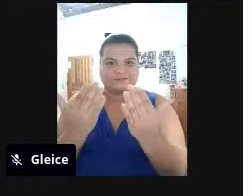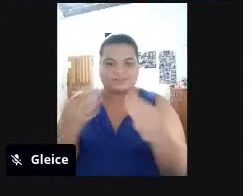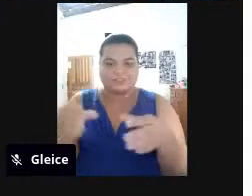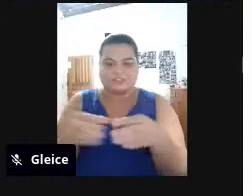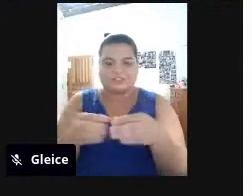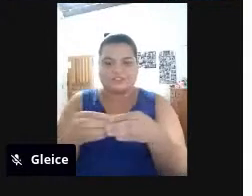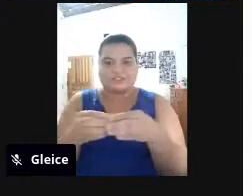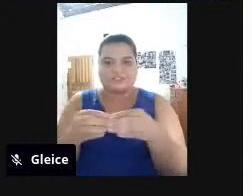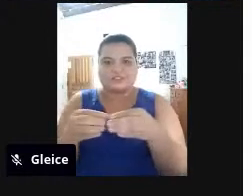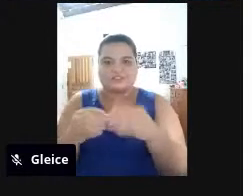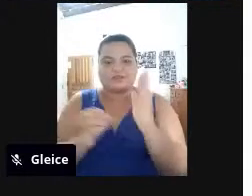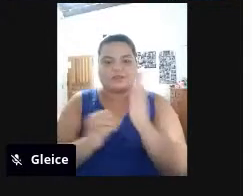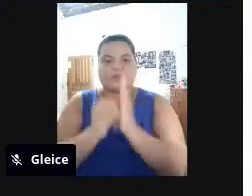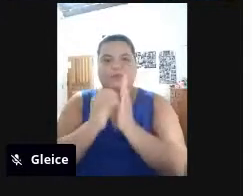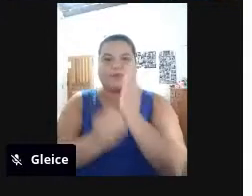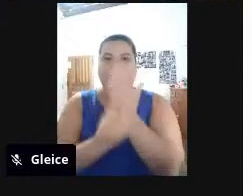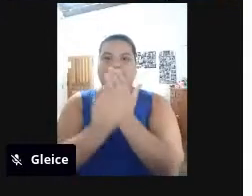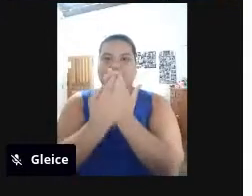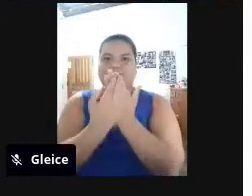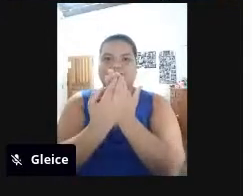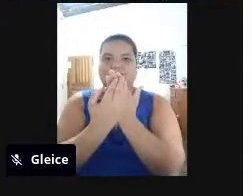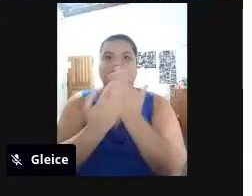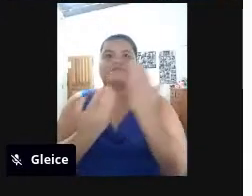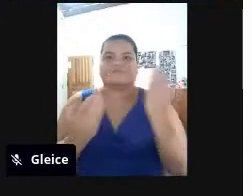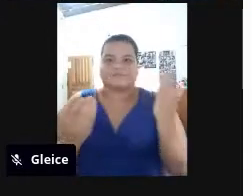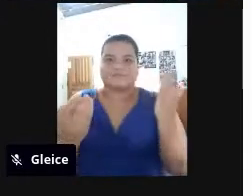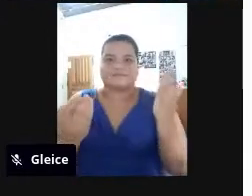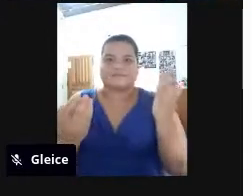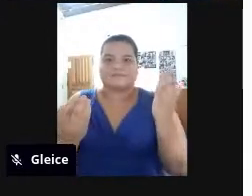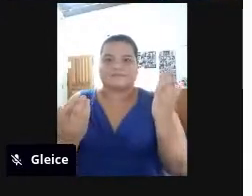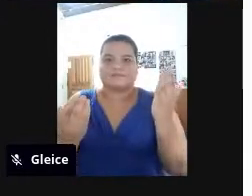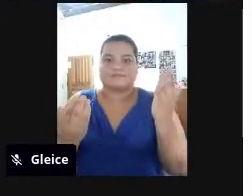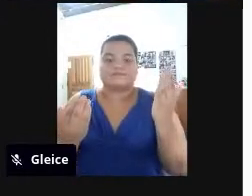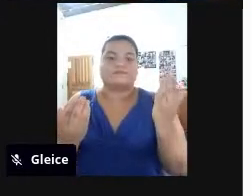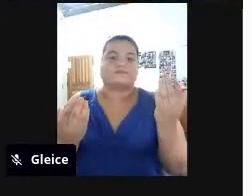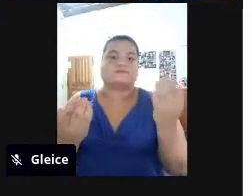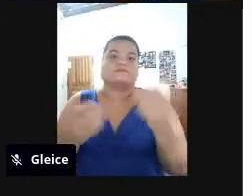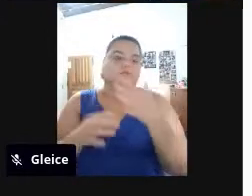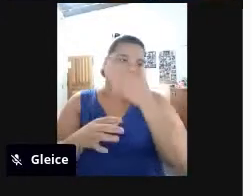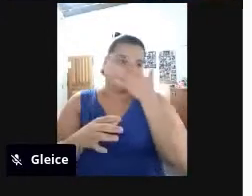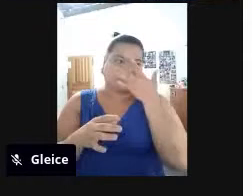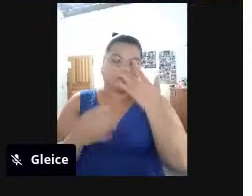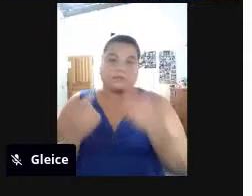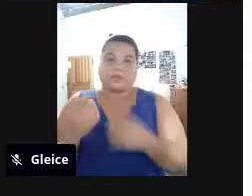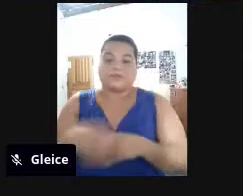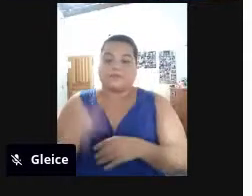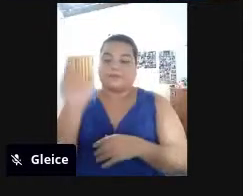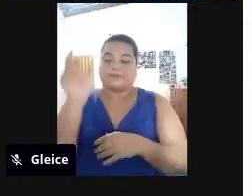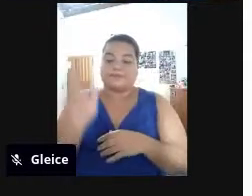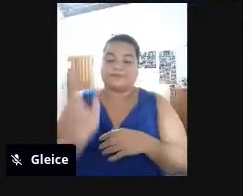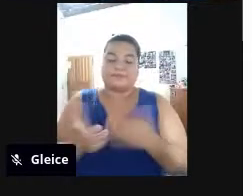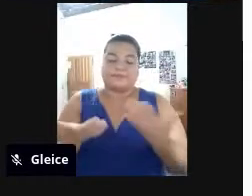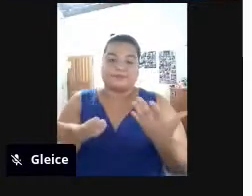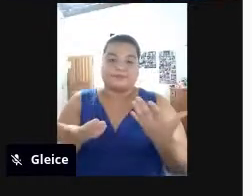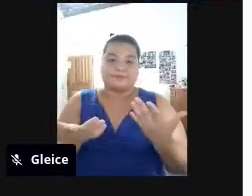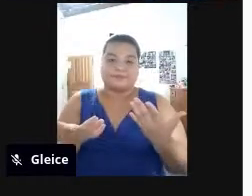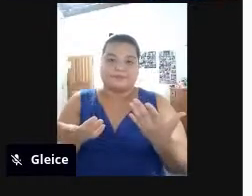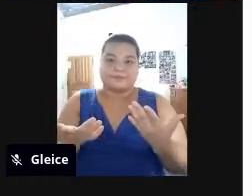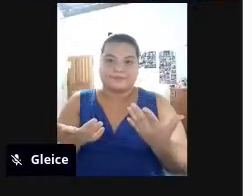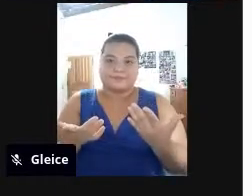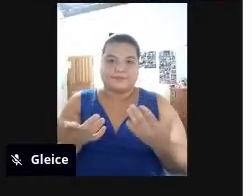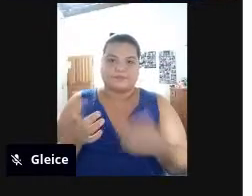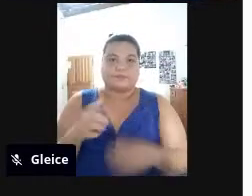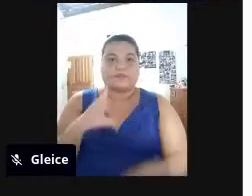de proteína vegetal versus proteína animal. Então, vejam que, em vermelho, nós temos o whey